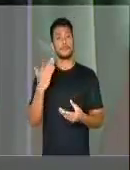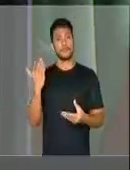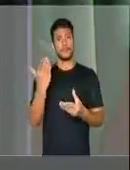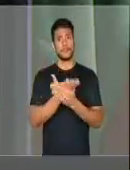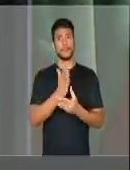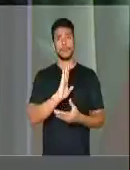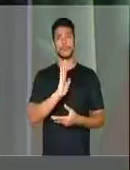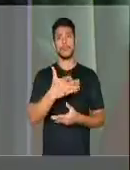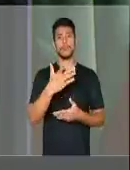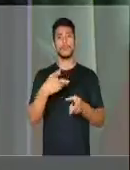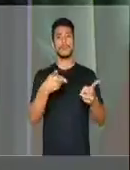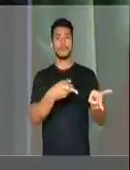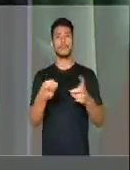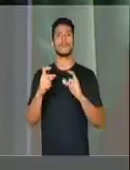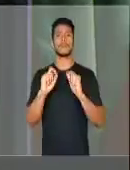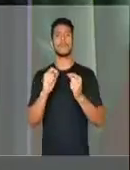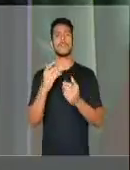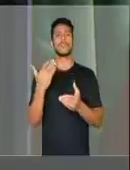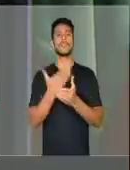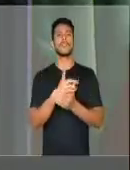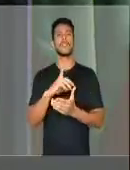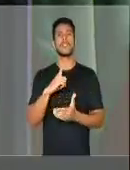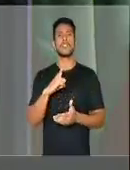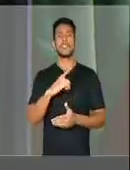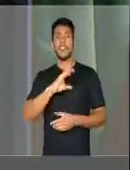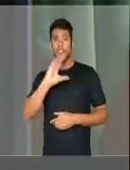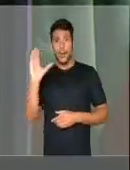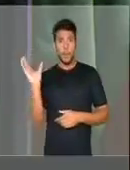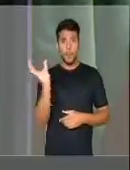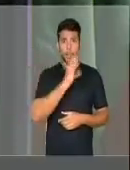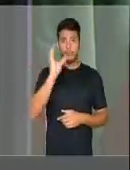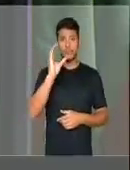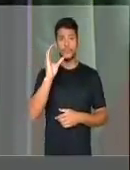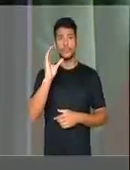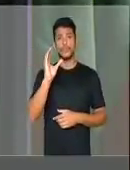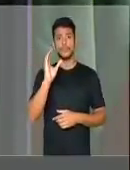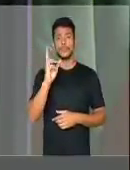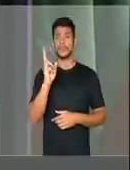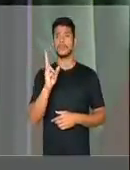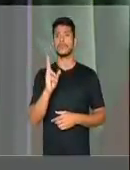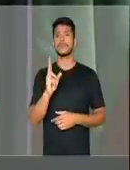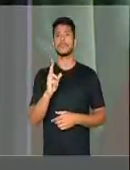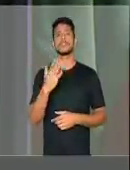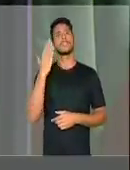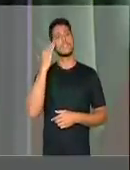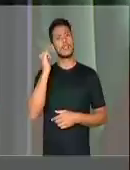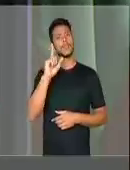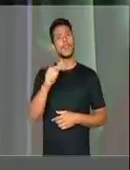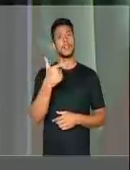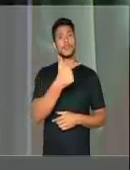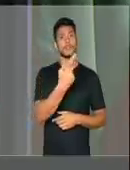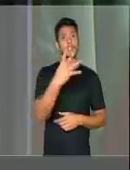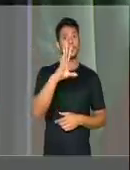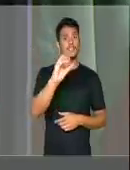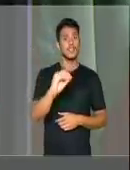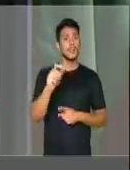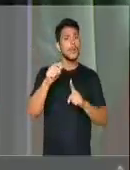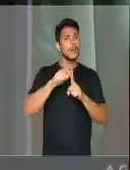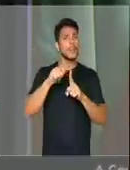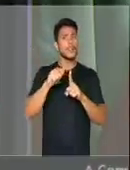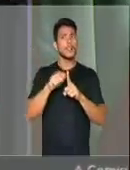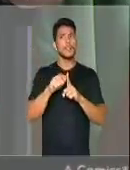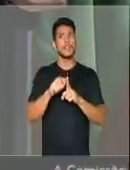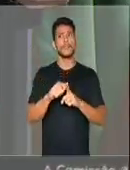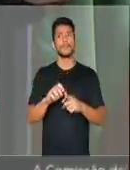administrativos, constatamos que o processo teve um andamento relâmpago, mesmo sendo para 240 meses. Mais de